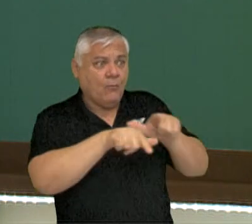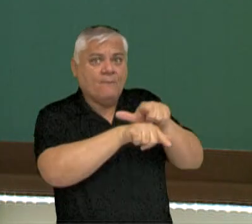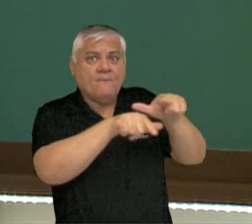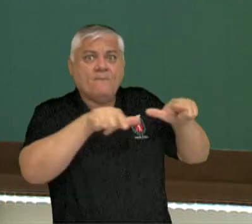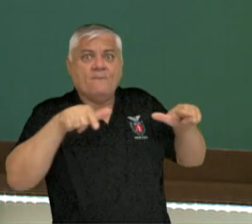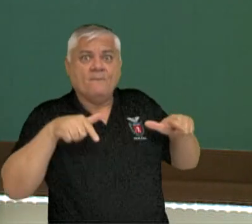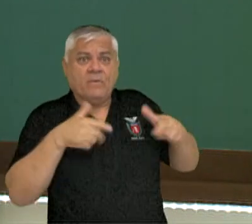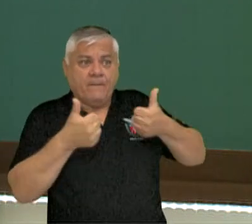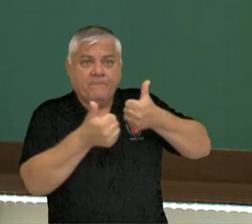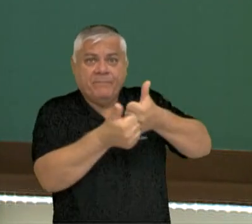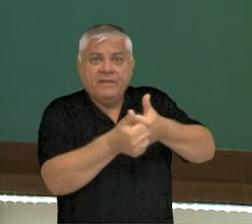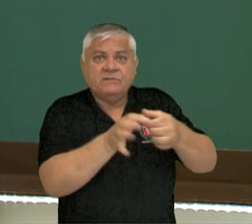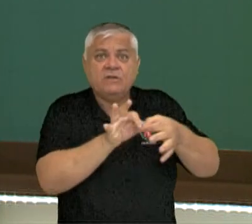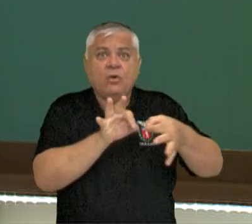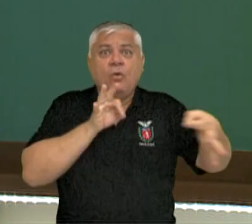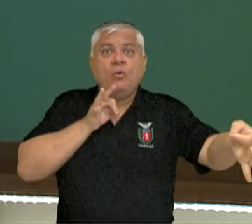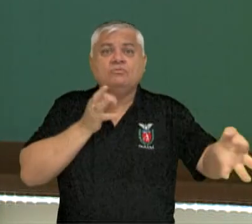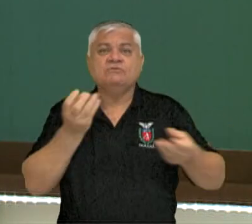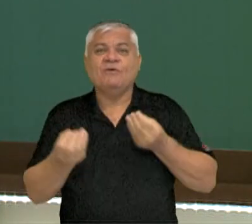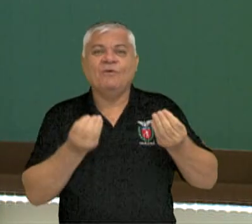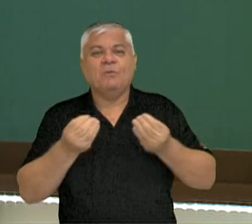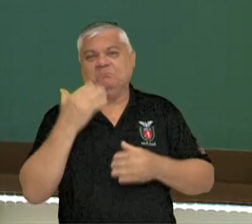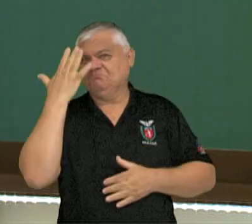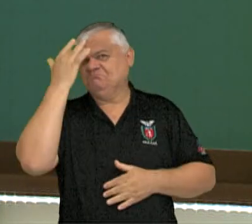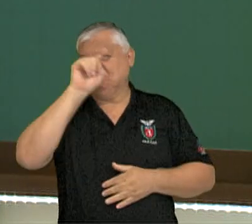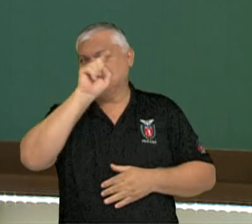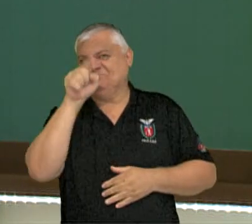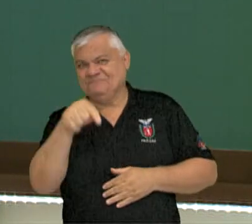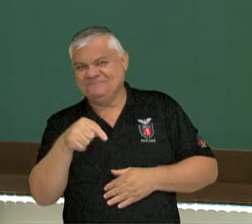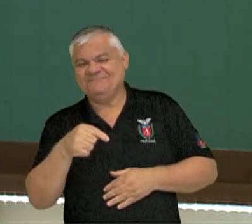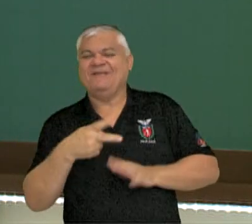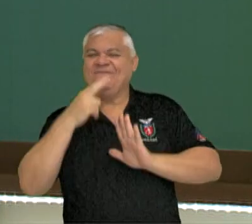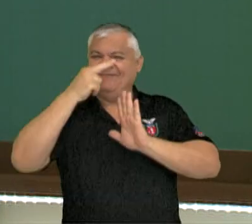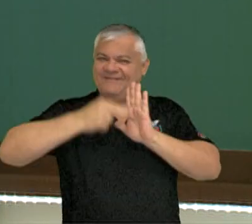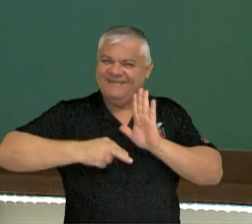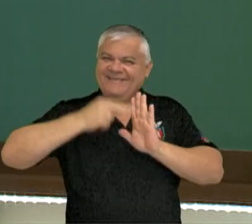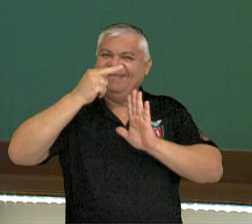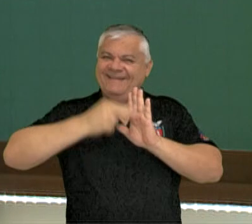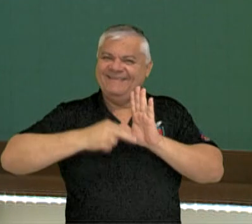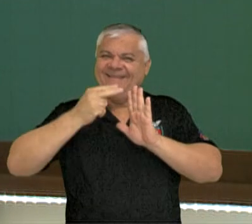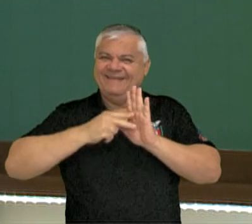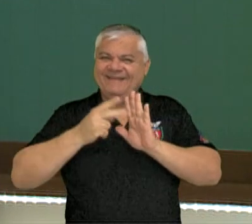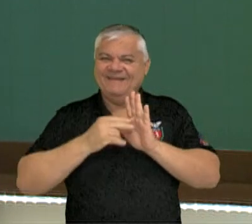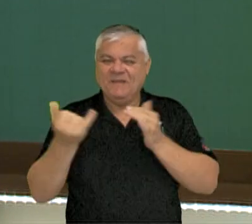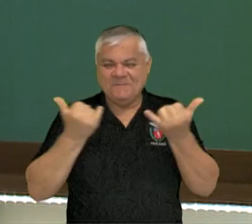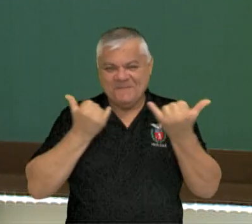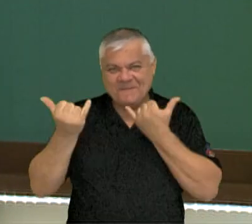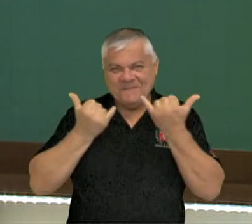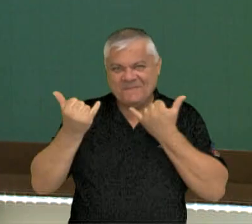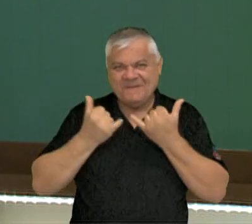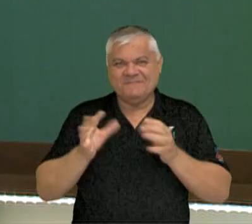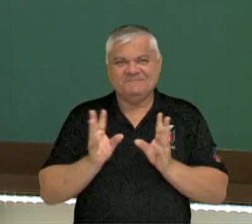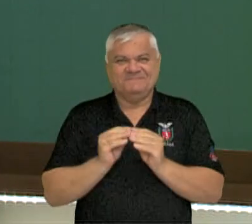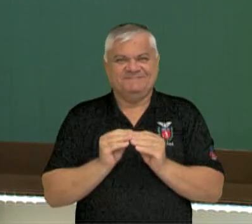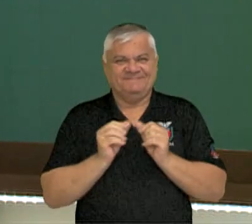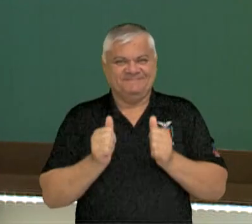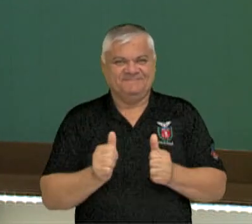ela? Não sei, vamos descobrir aí ao longo dos textos, certo? Vamos lá então?